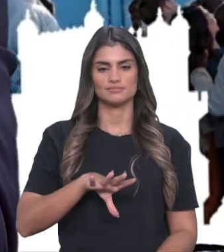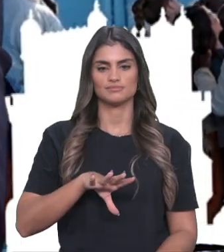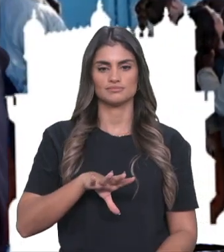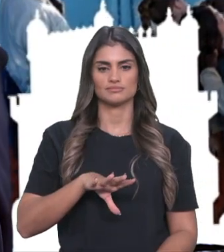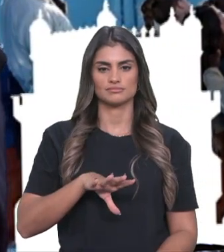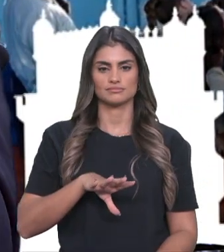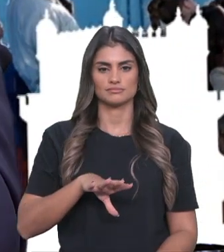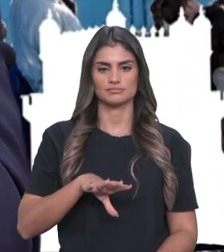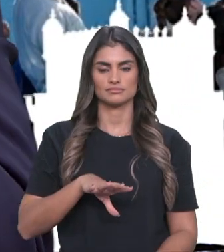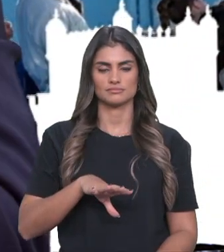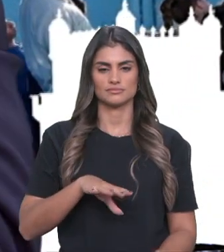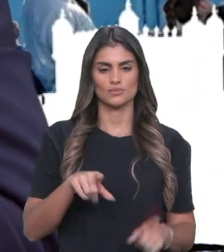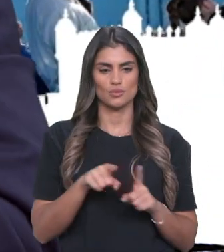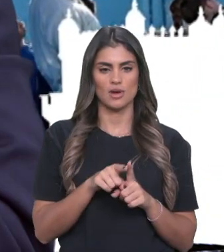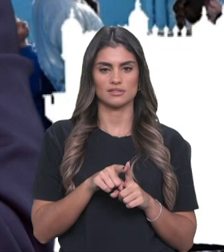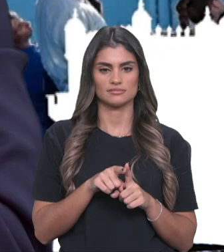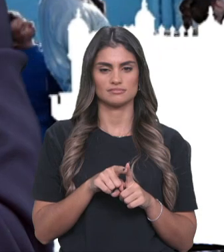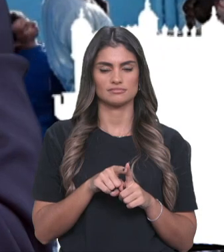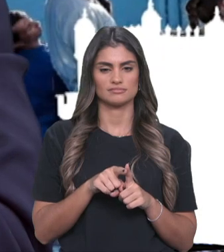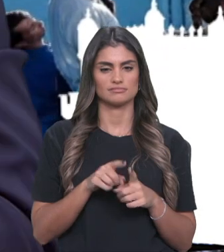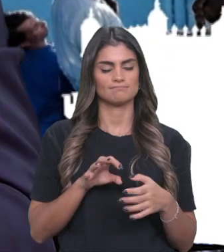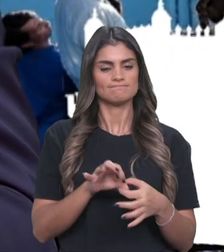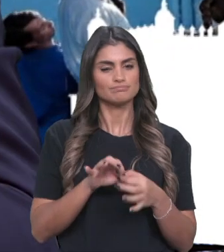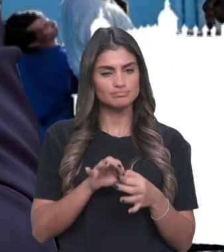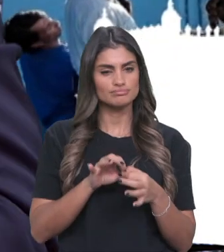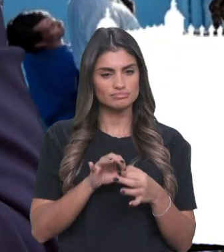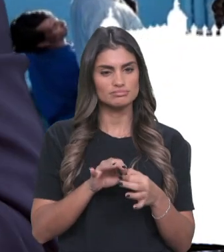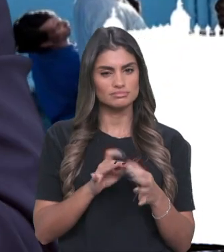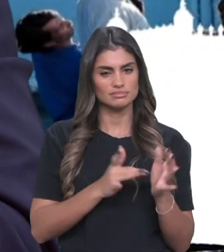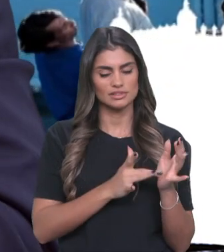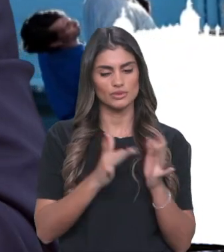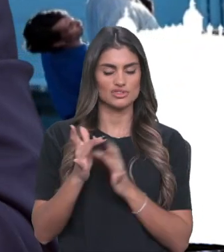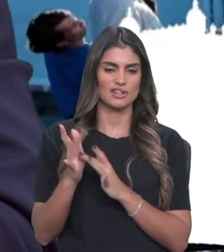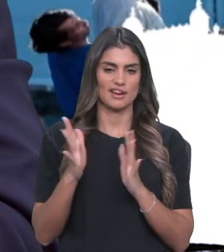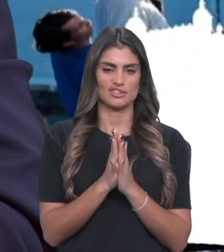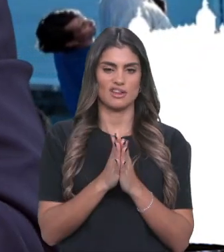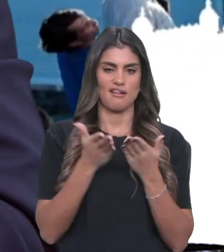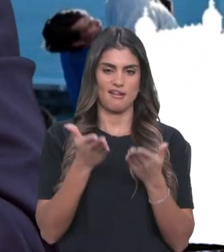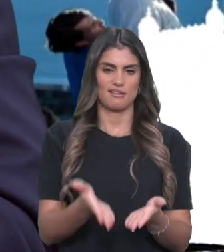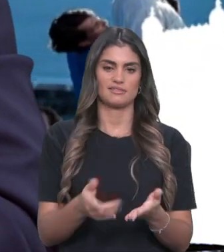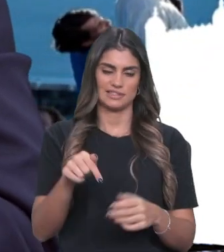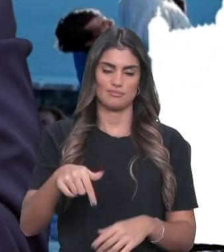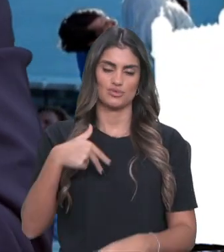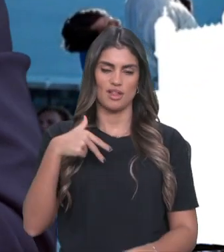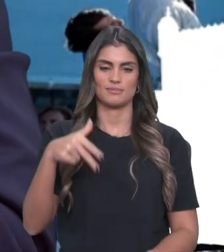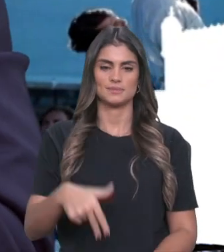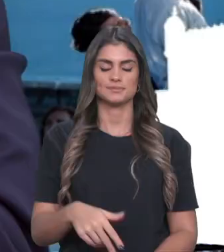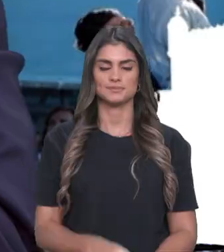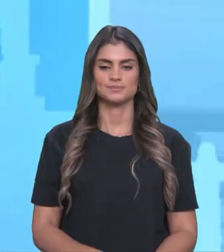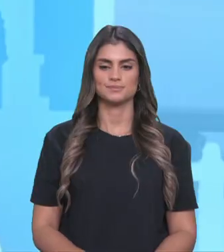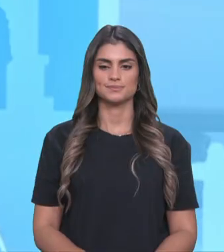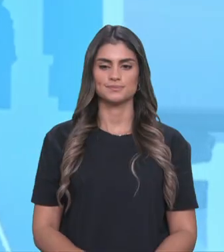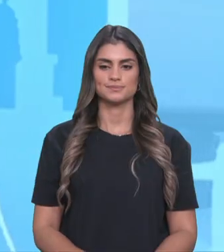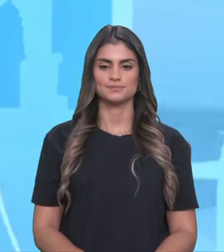esse tal pulsar da Eucaristia na Igreja que peregrina aqui em Portugal.